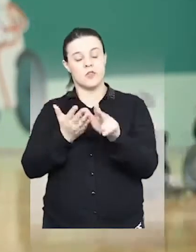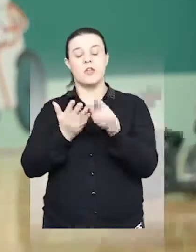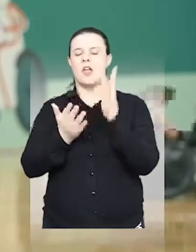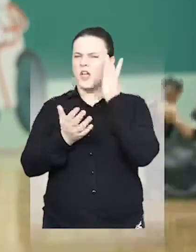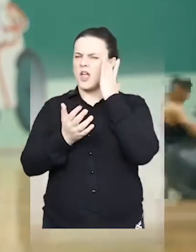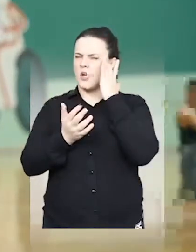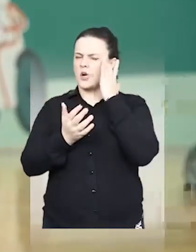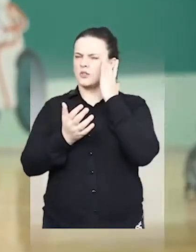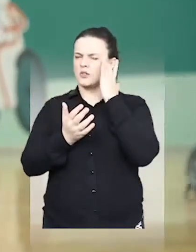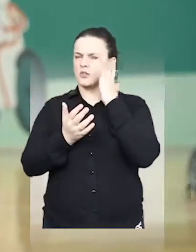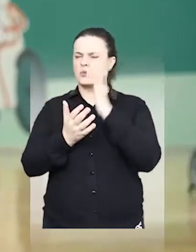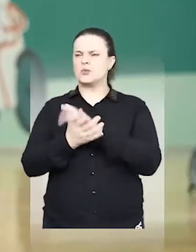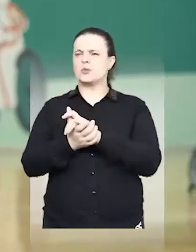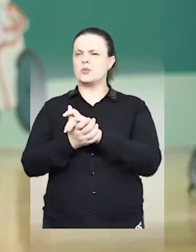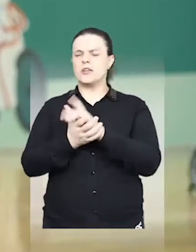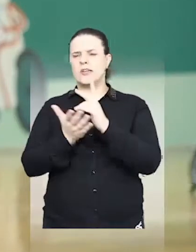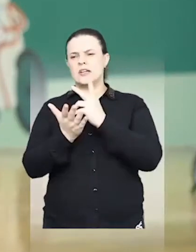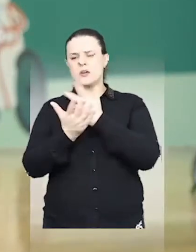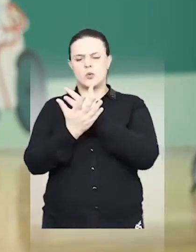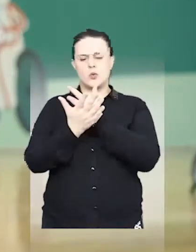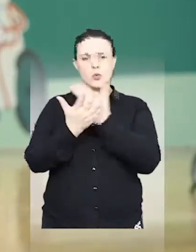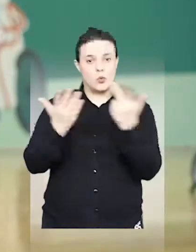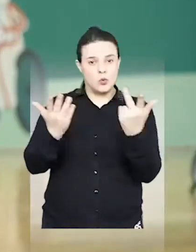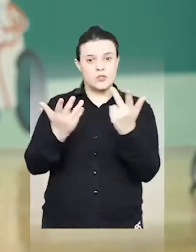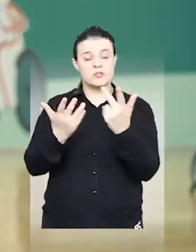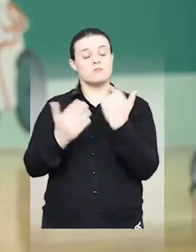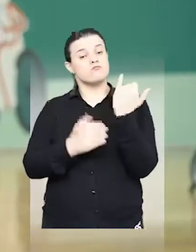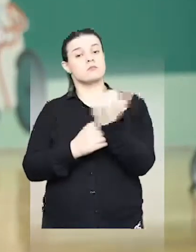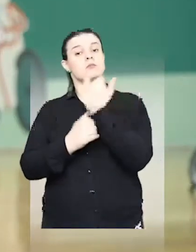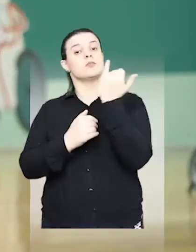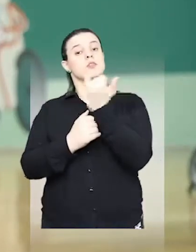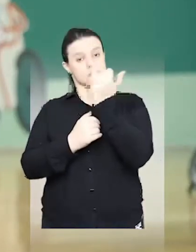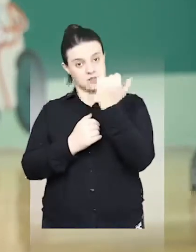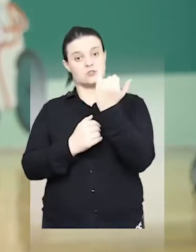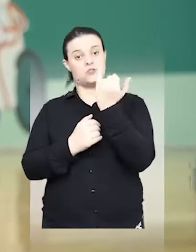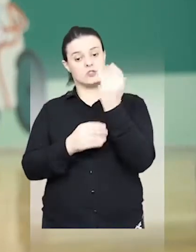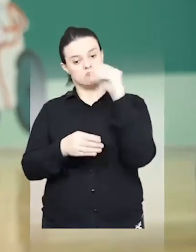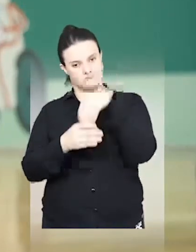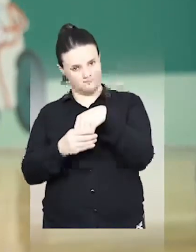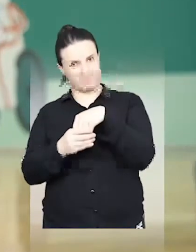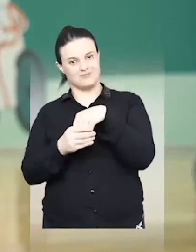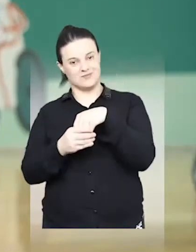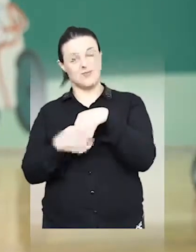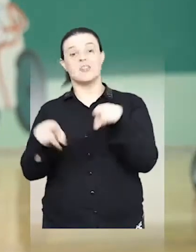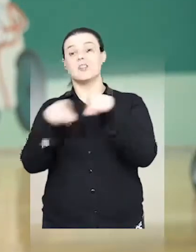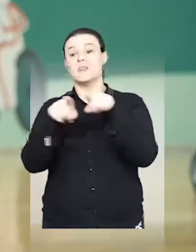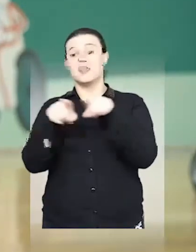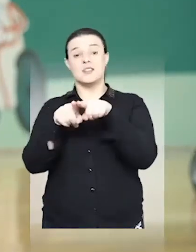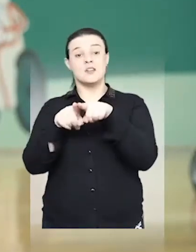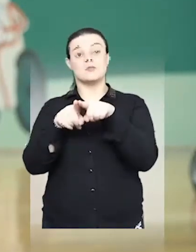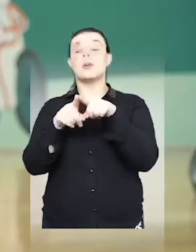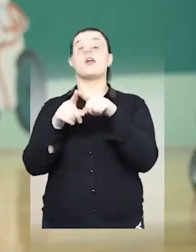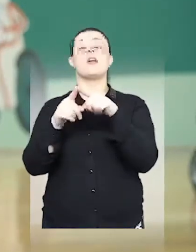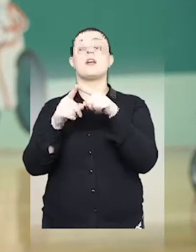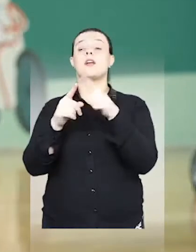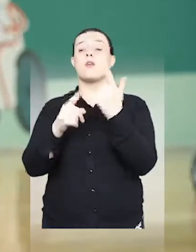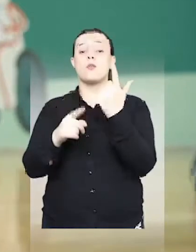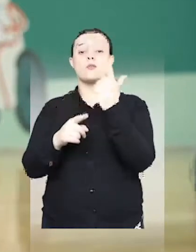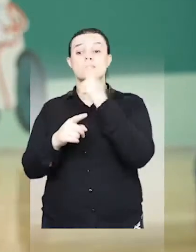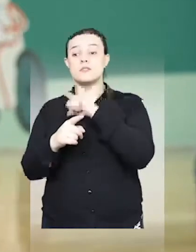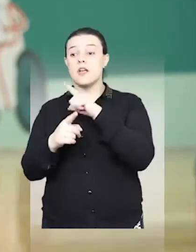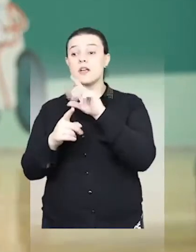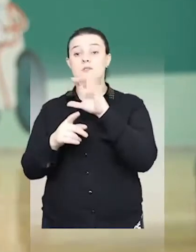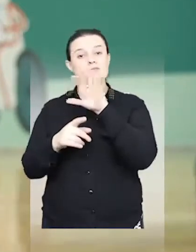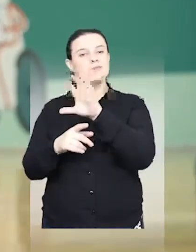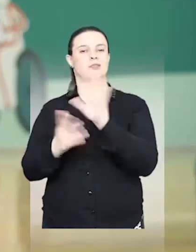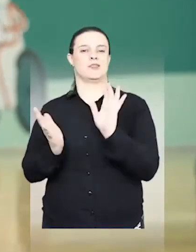acho que isso são características muito importantes e que faz a modalidade